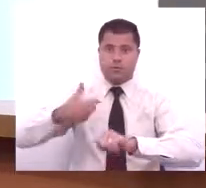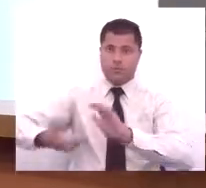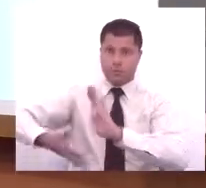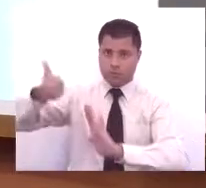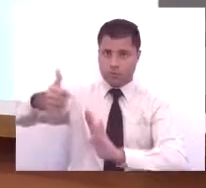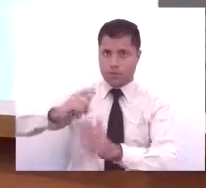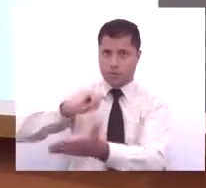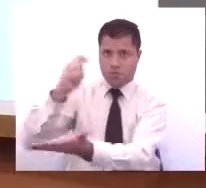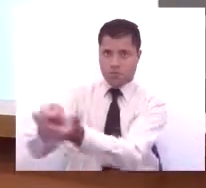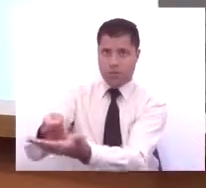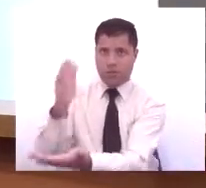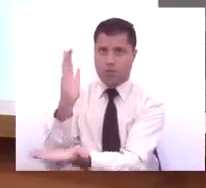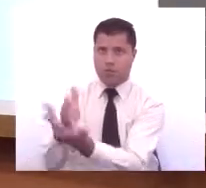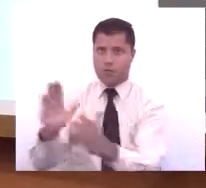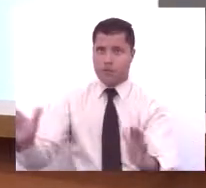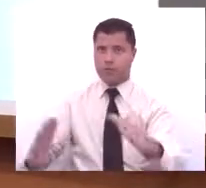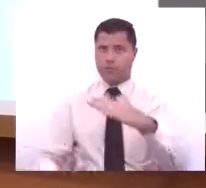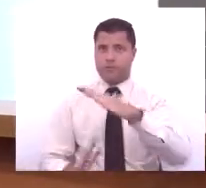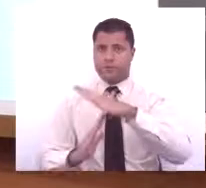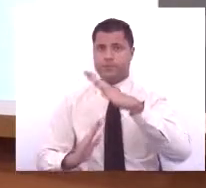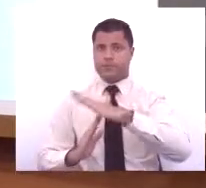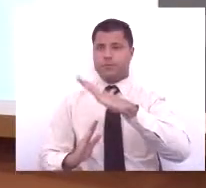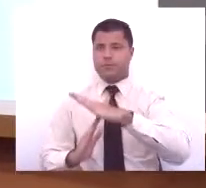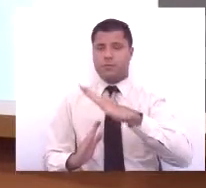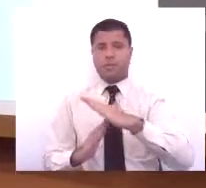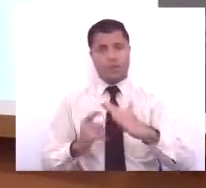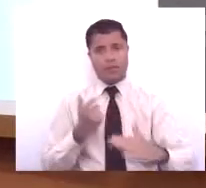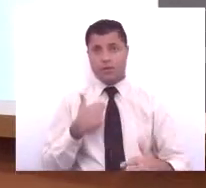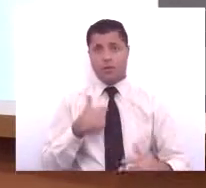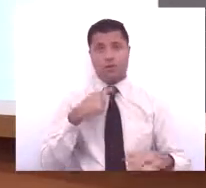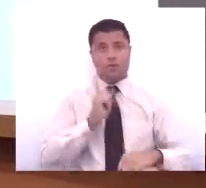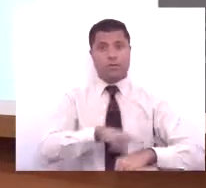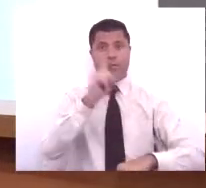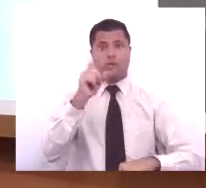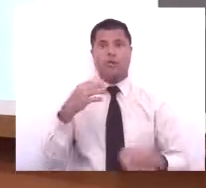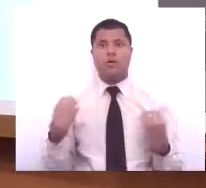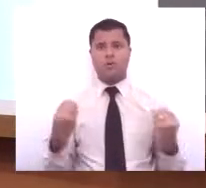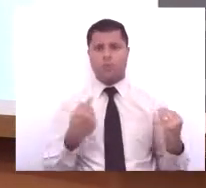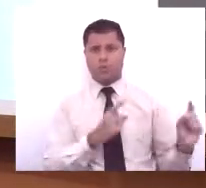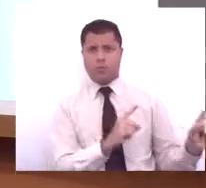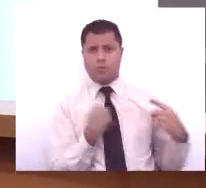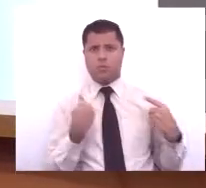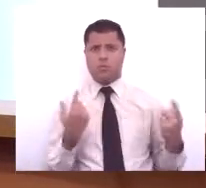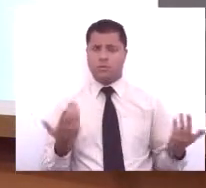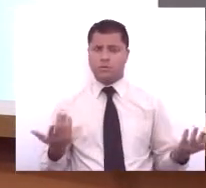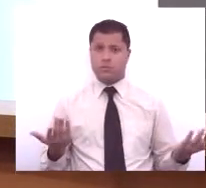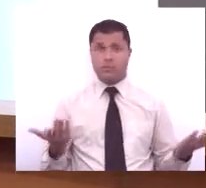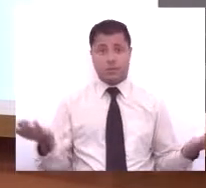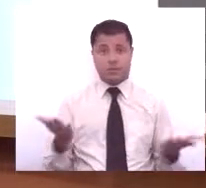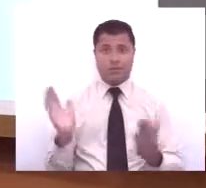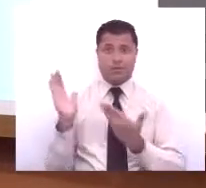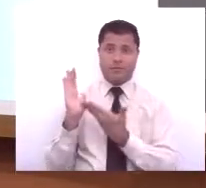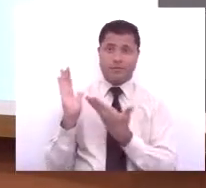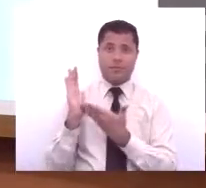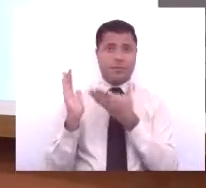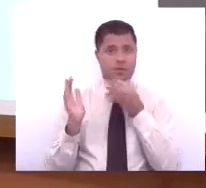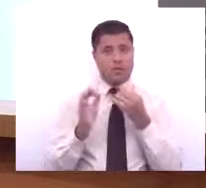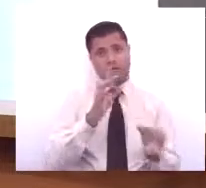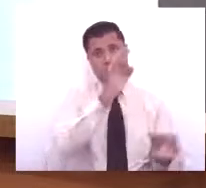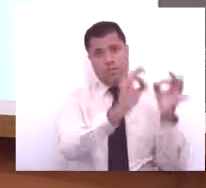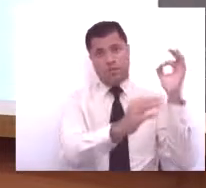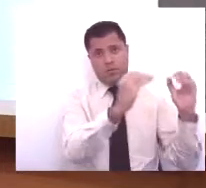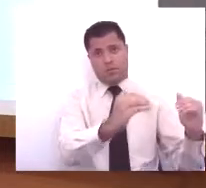irregularidade. Não pode, de hipótese alguma, ser penalizado, reconhecido pelo Tribunal